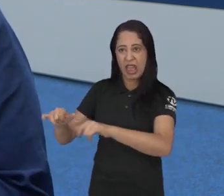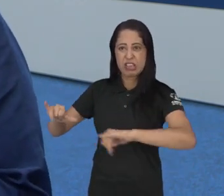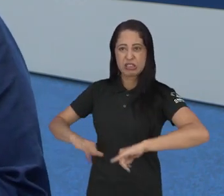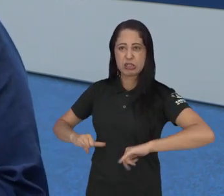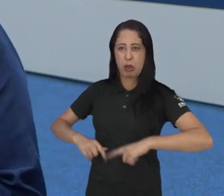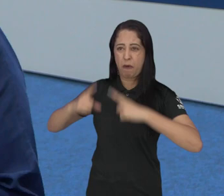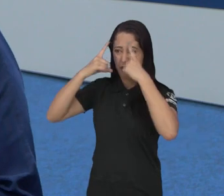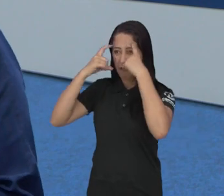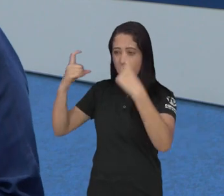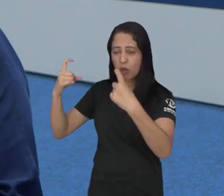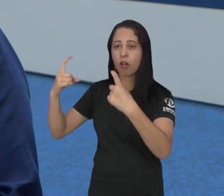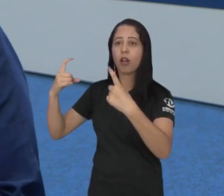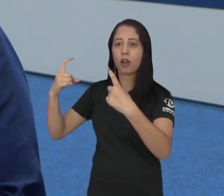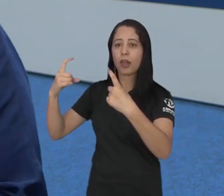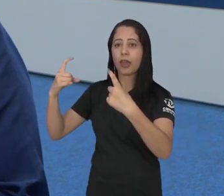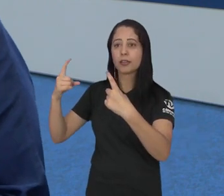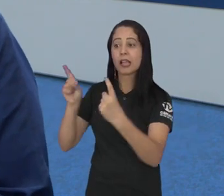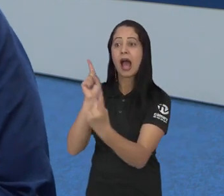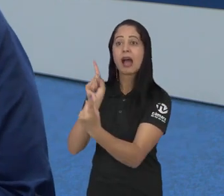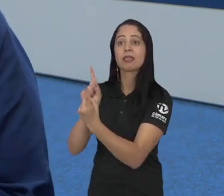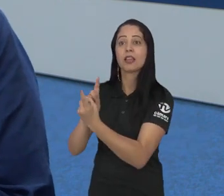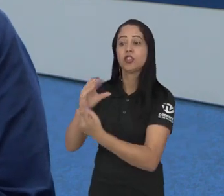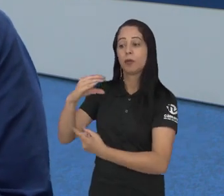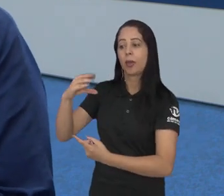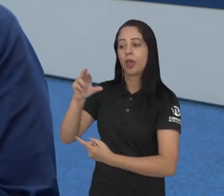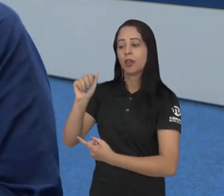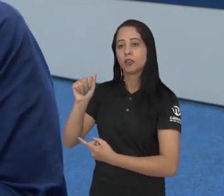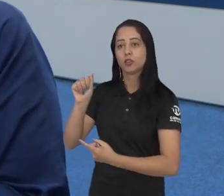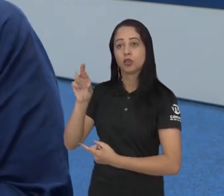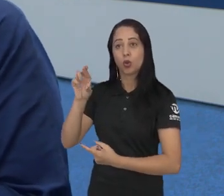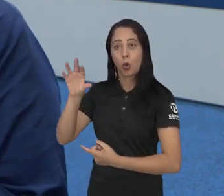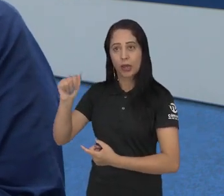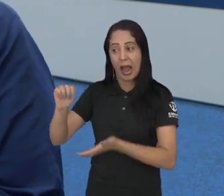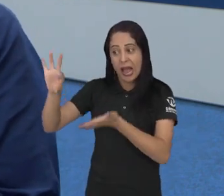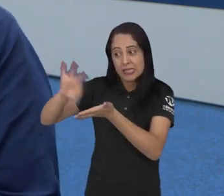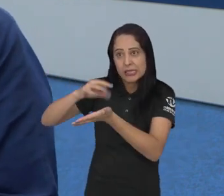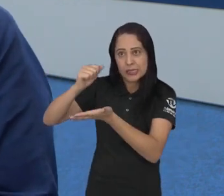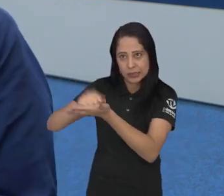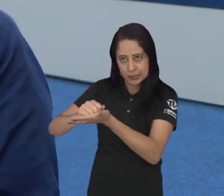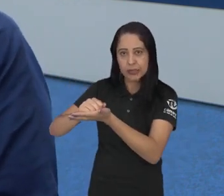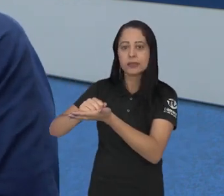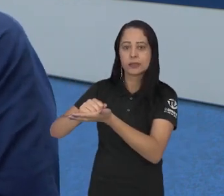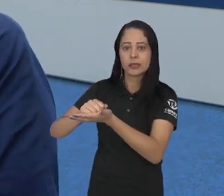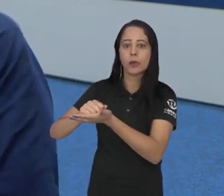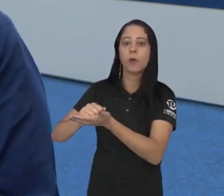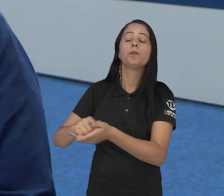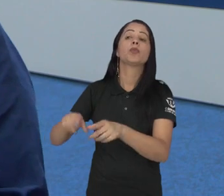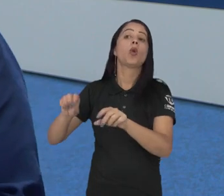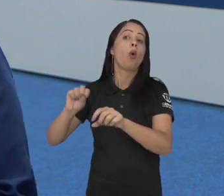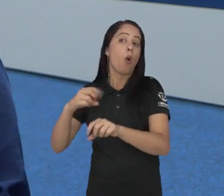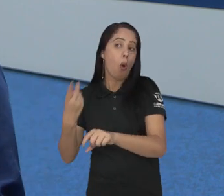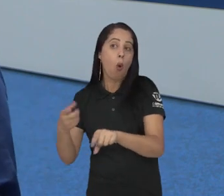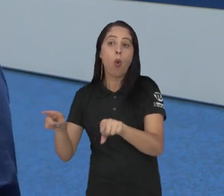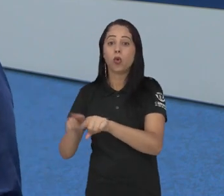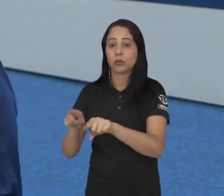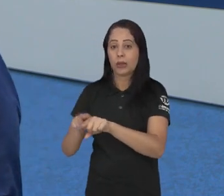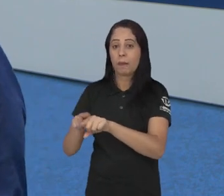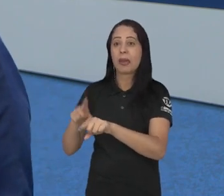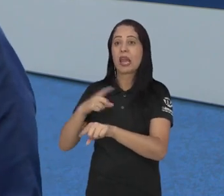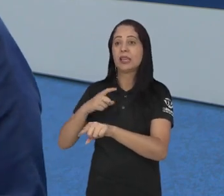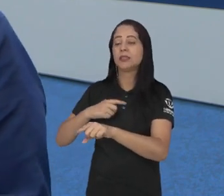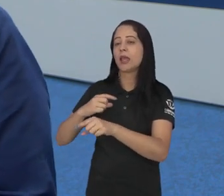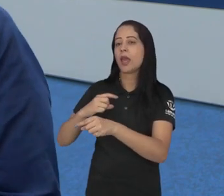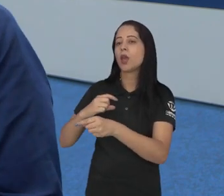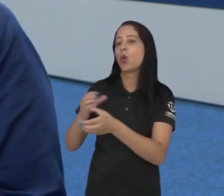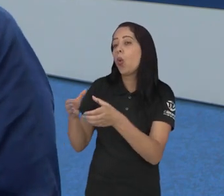pela prefeitura pelo Cras Então ela são atendidas e através dela delas ou o próprio conselho da condição